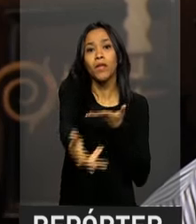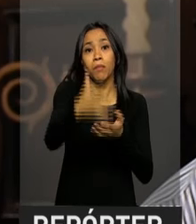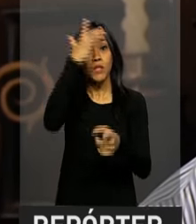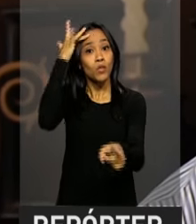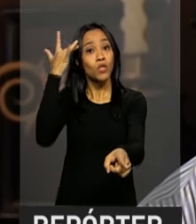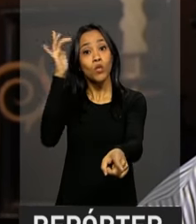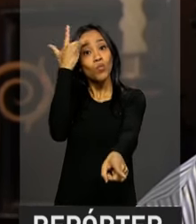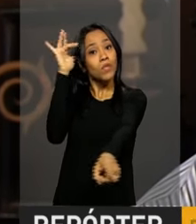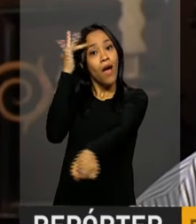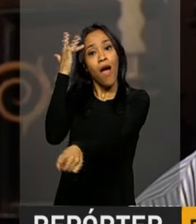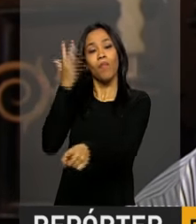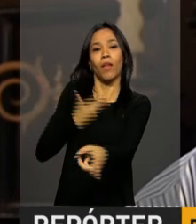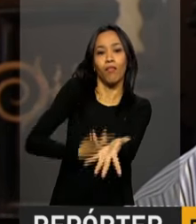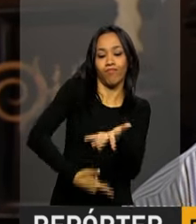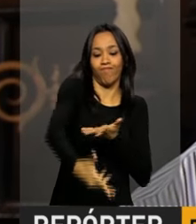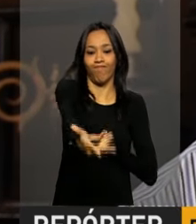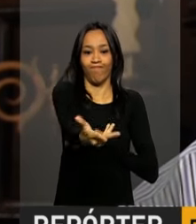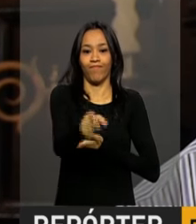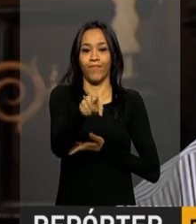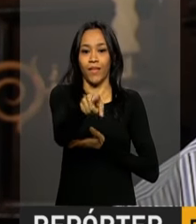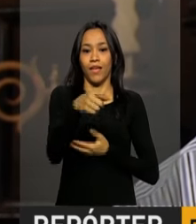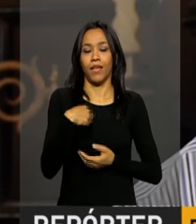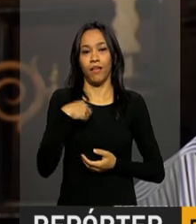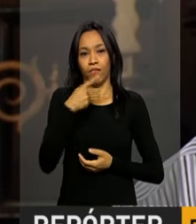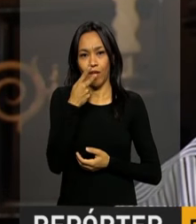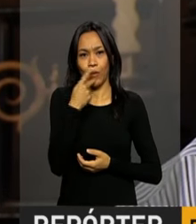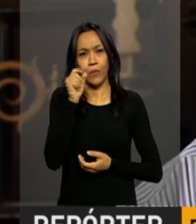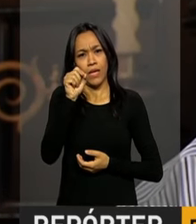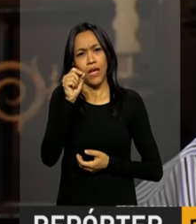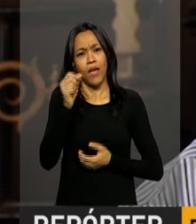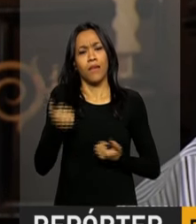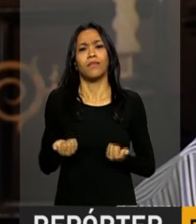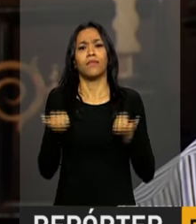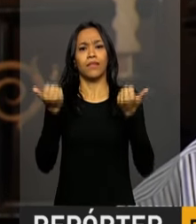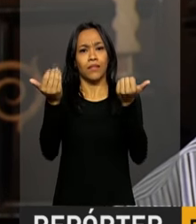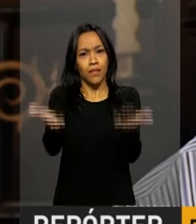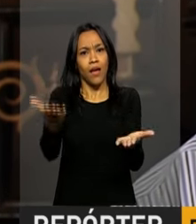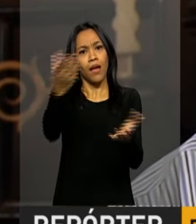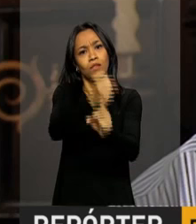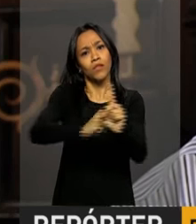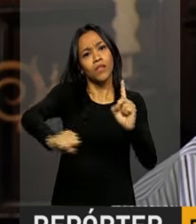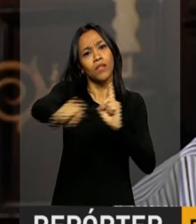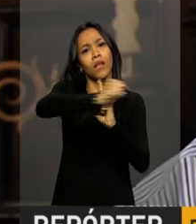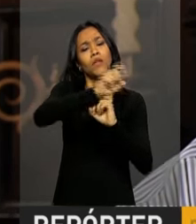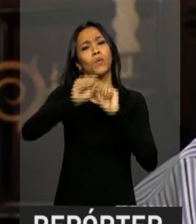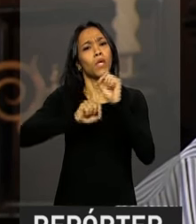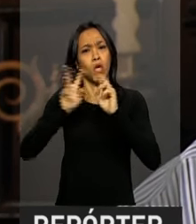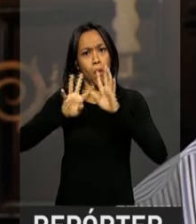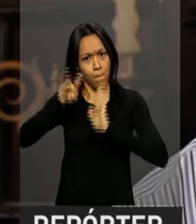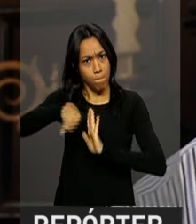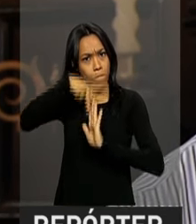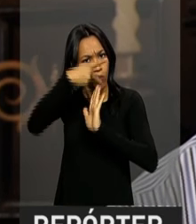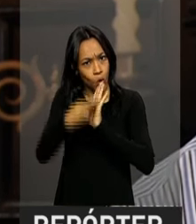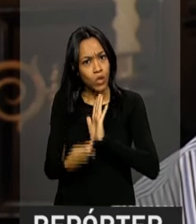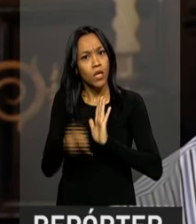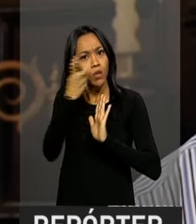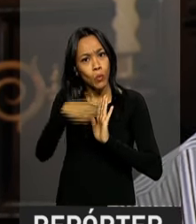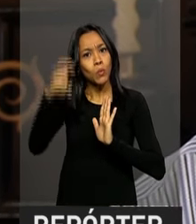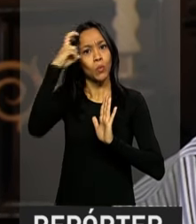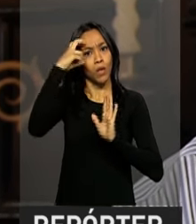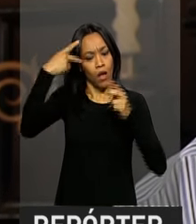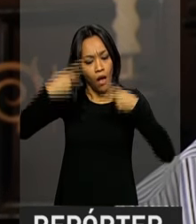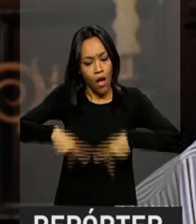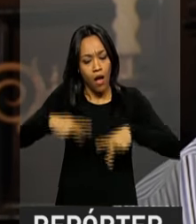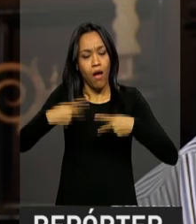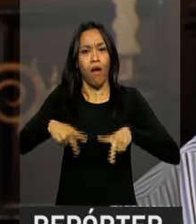a ideia principal foi devolver pra sociedade pra comunidade um projeto cultural possível e